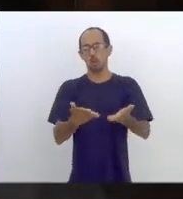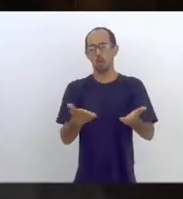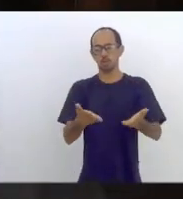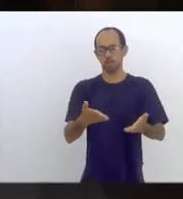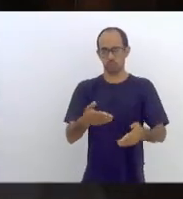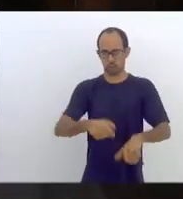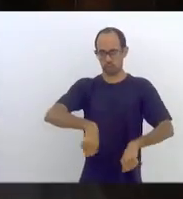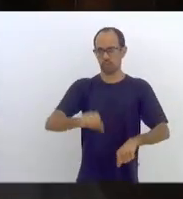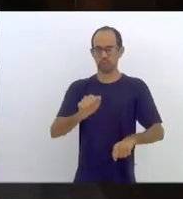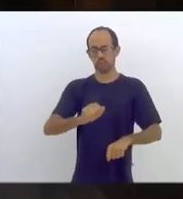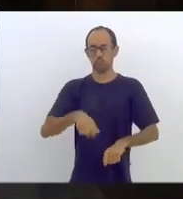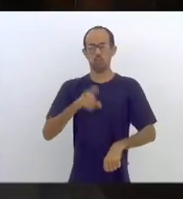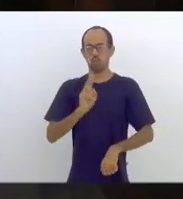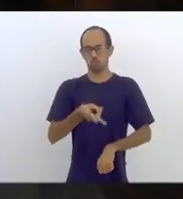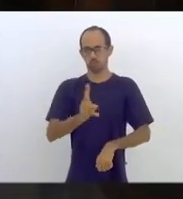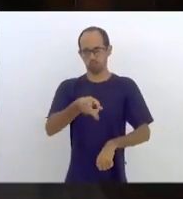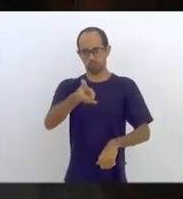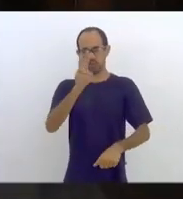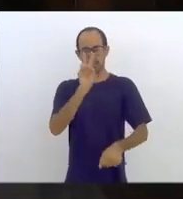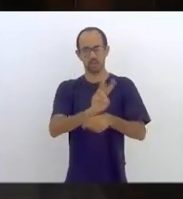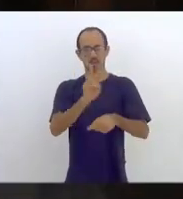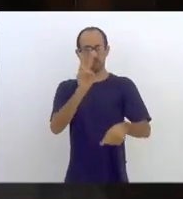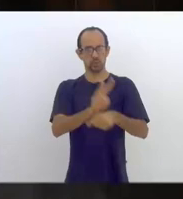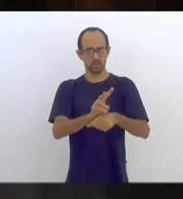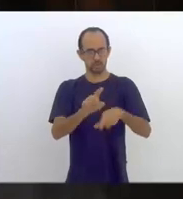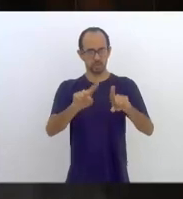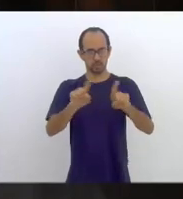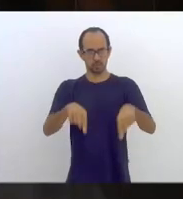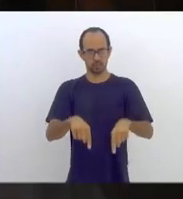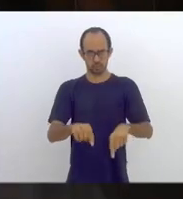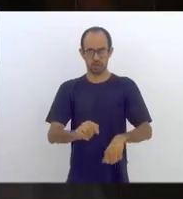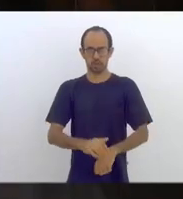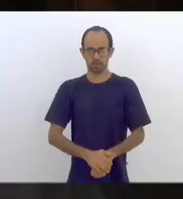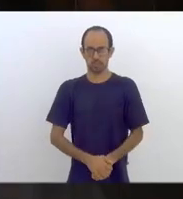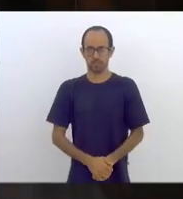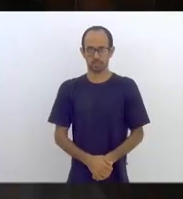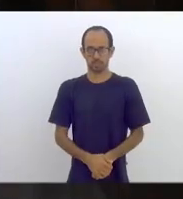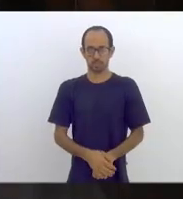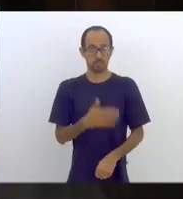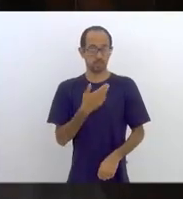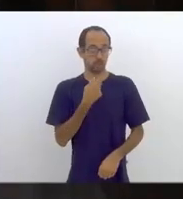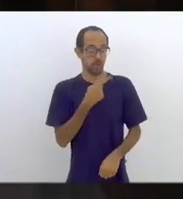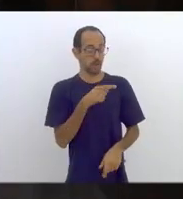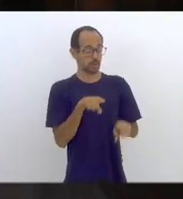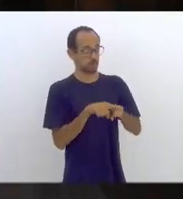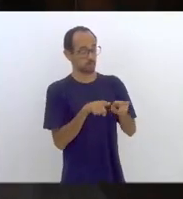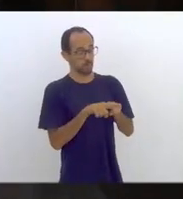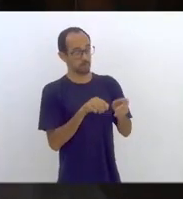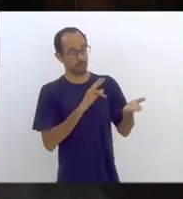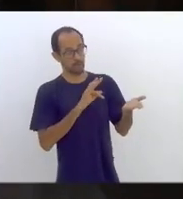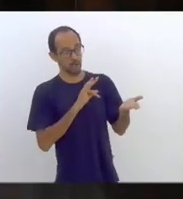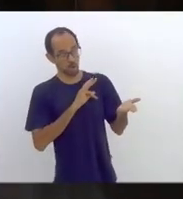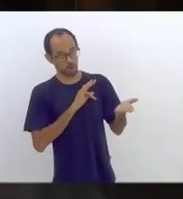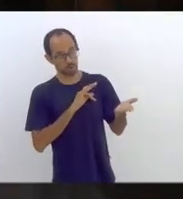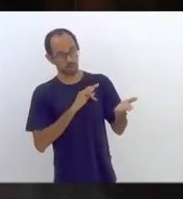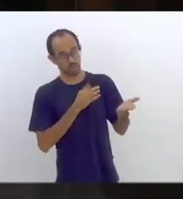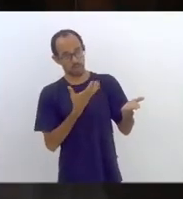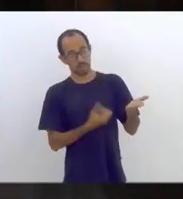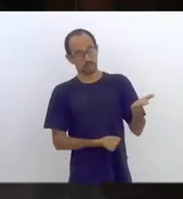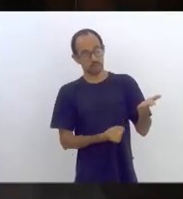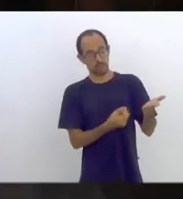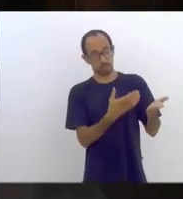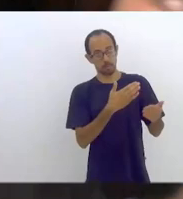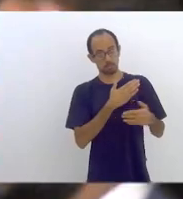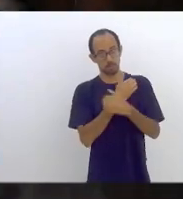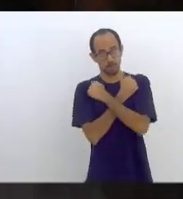a defesa que ele fez em defesa do Trabalhador quero dizer Nobre deputada Marta Rocha que receba também o meu abraço